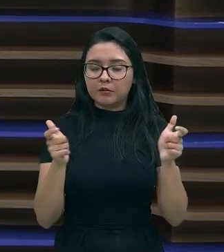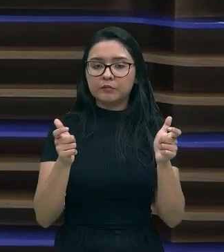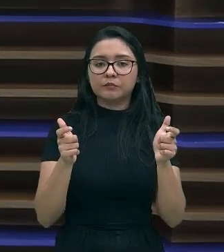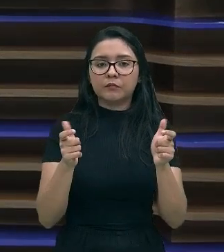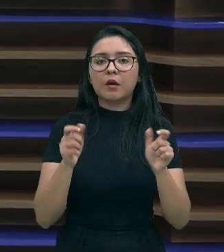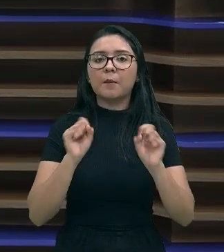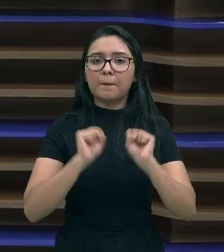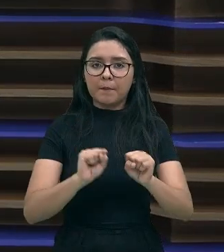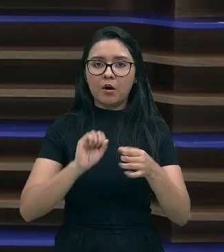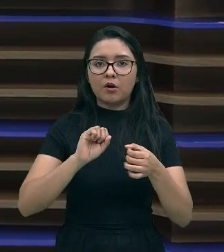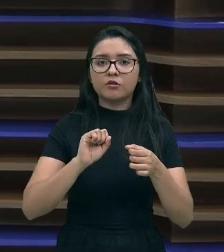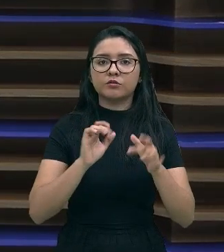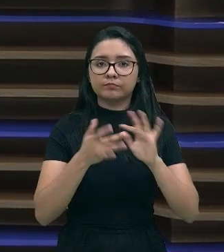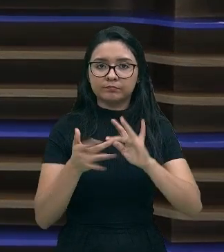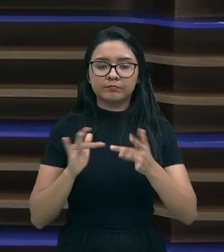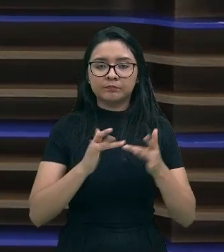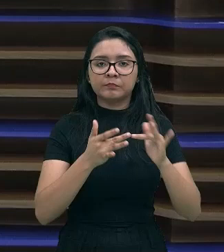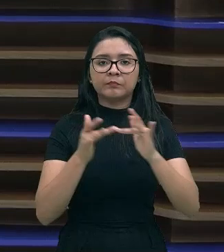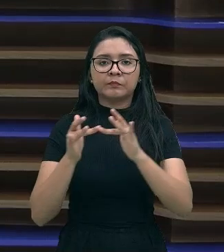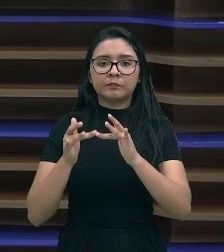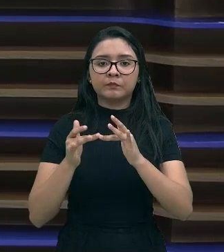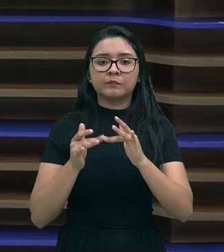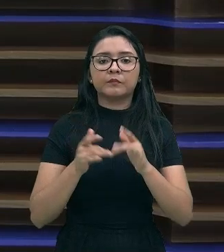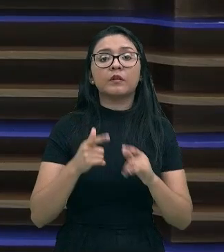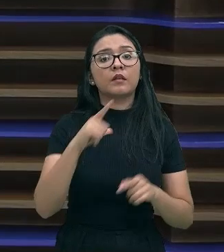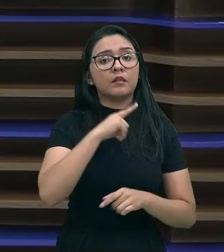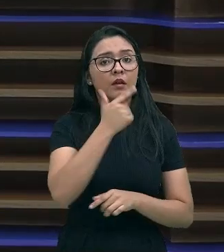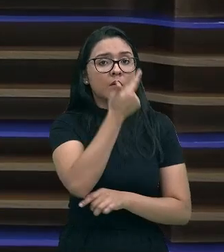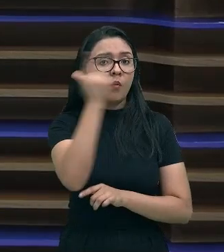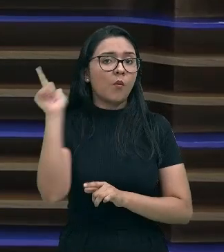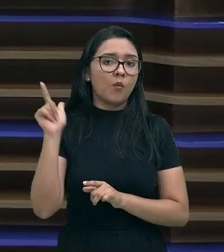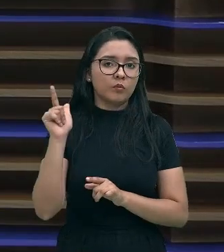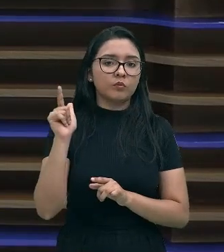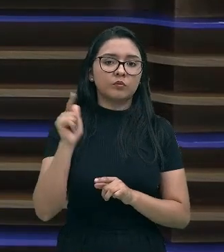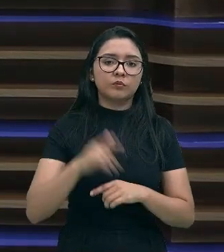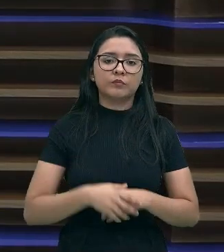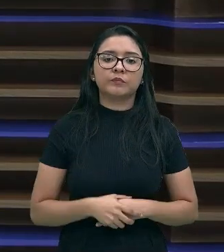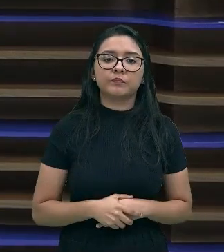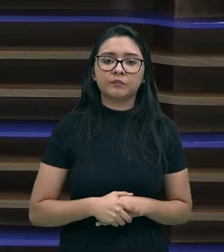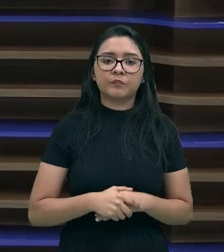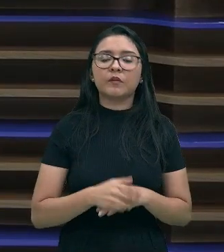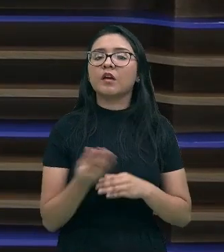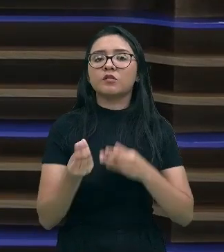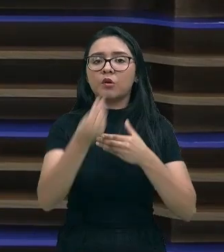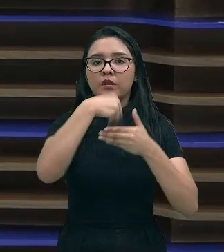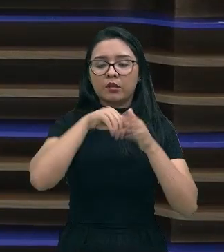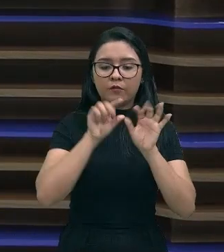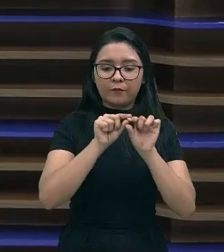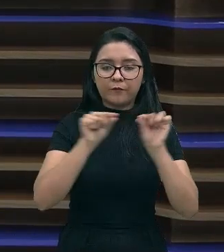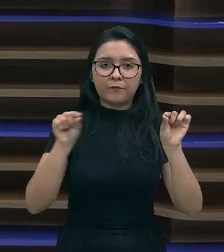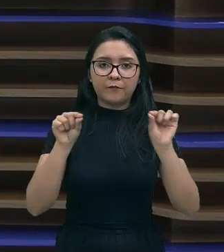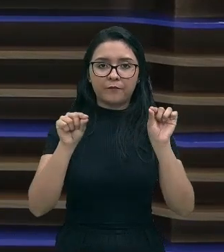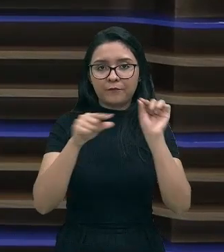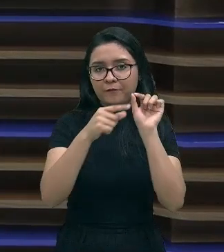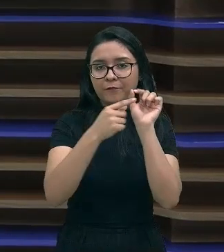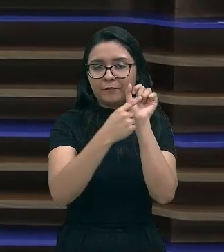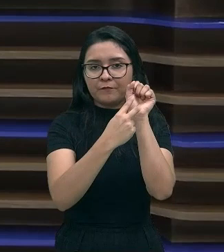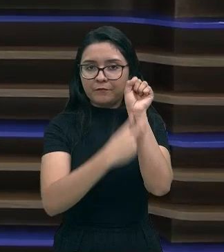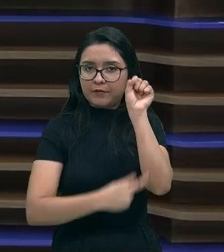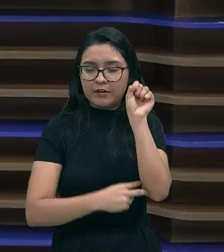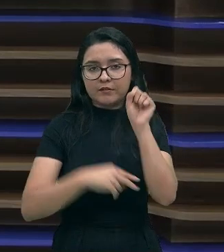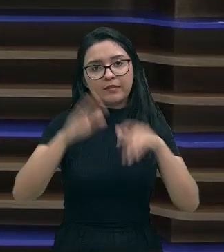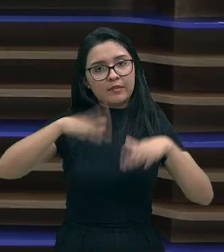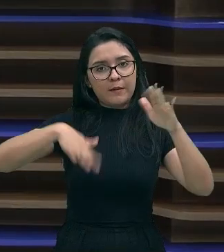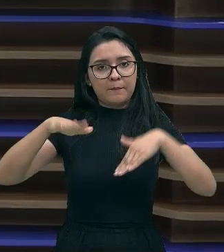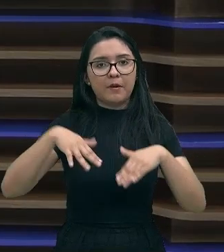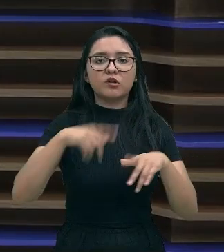se comunicar com o meio, né? E tem outros que vão ser mais fechados, que circula apenas dentro de vasos, tá? Isso vai depender aí do animal,